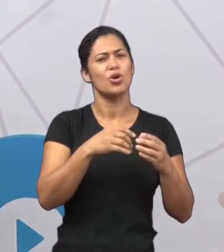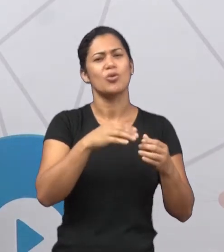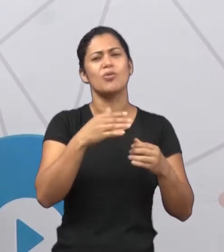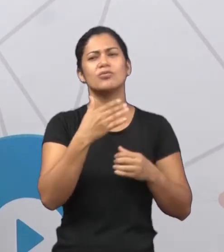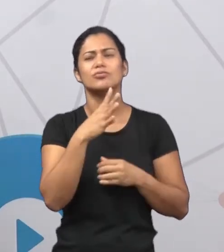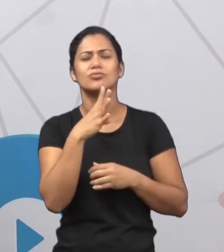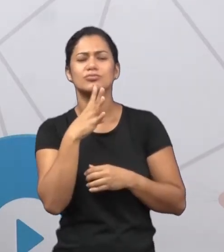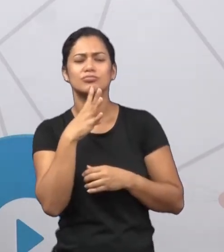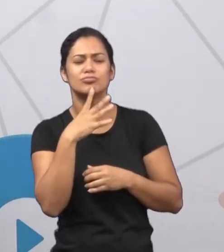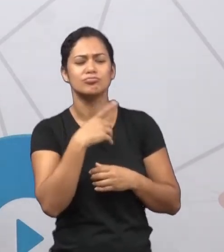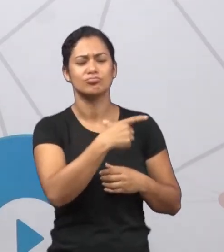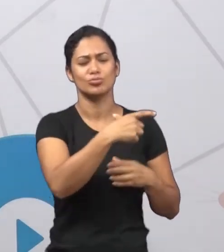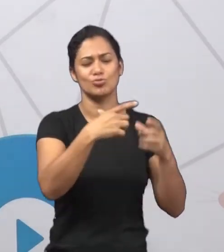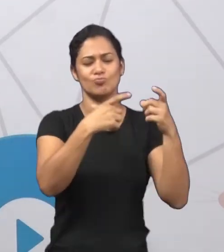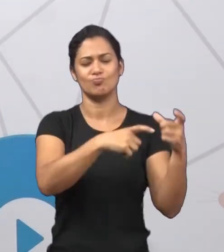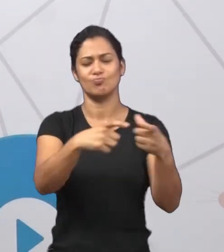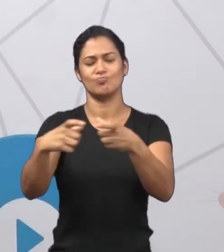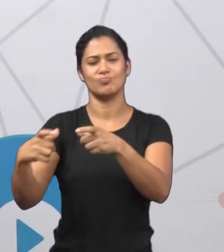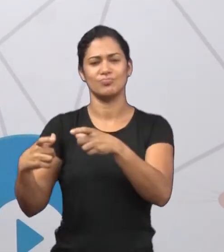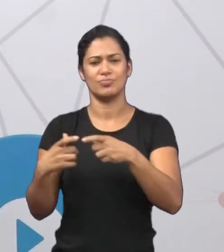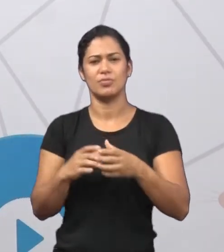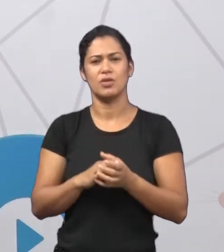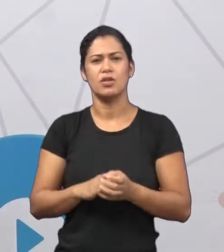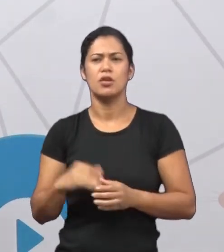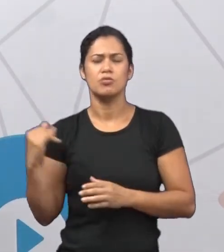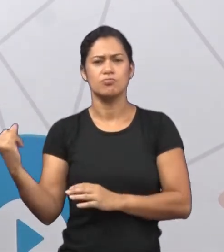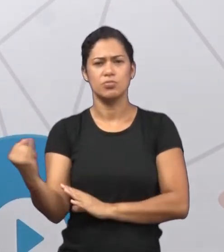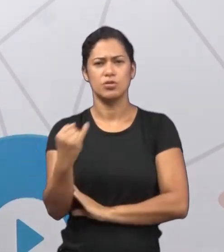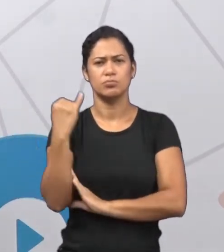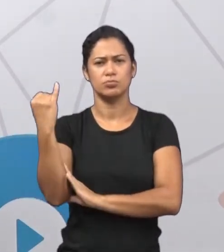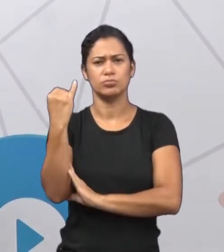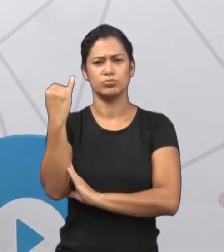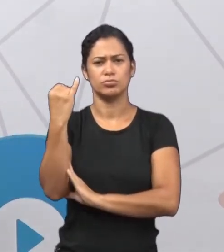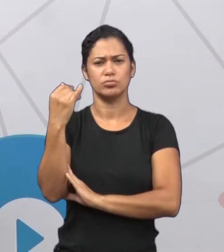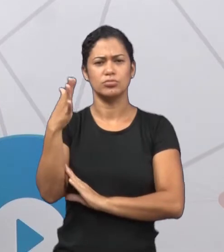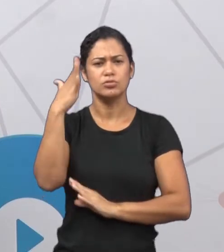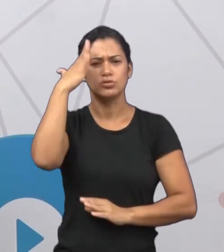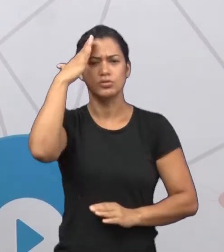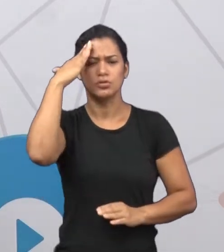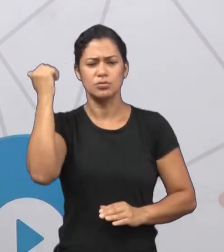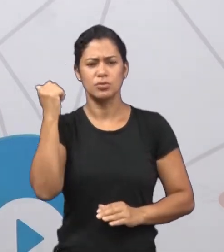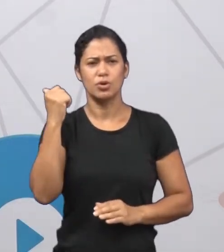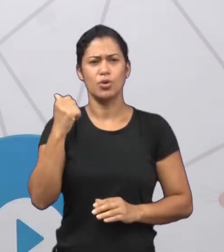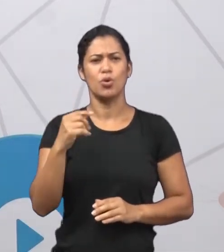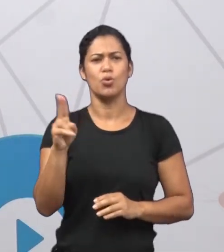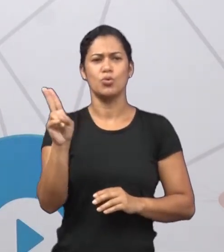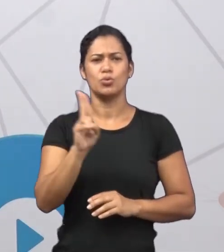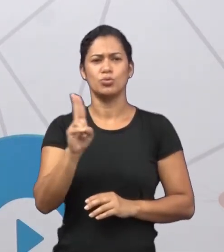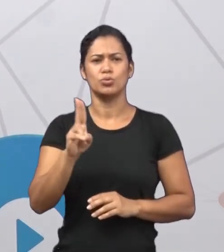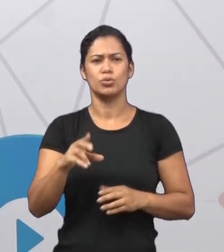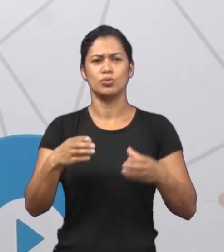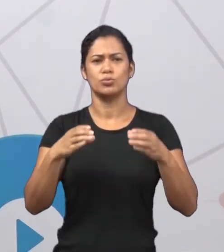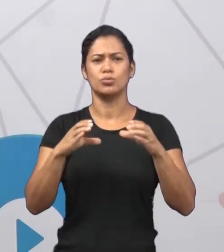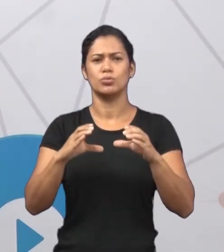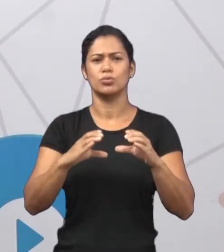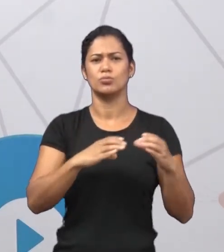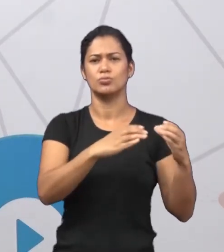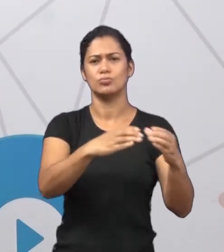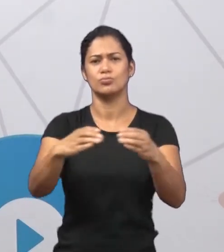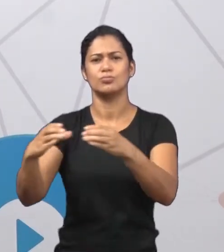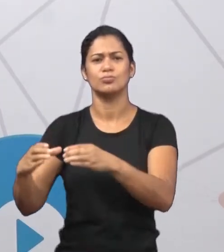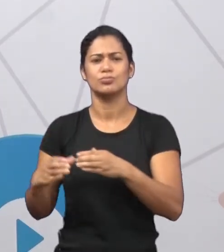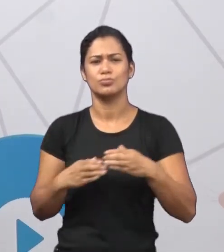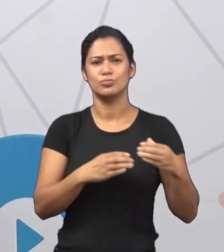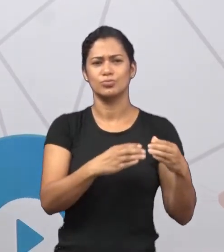aprendeu a importância de viver e de saber o nome do seu bairro, o nome da sua